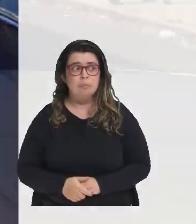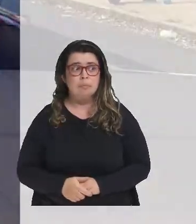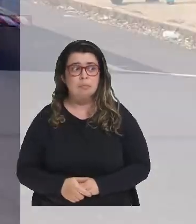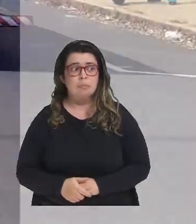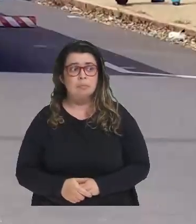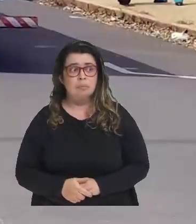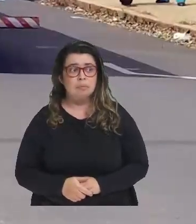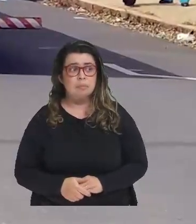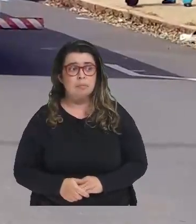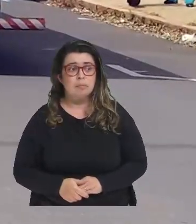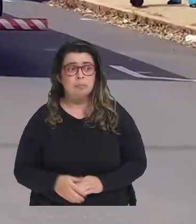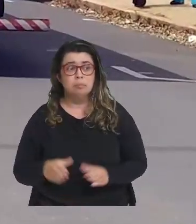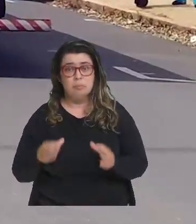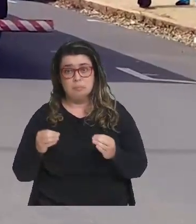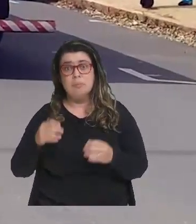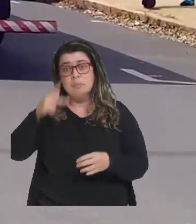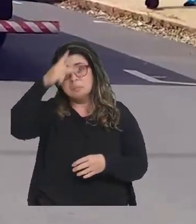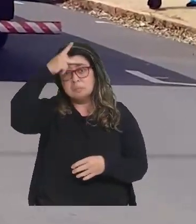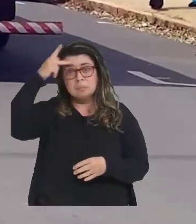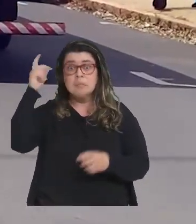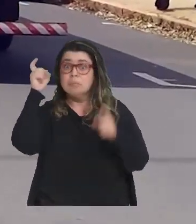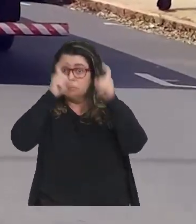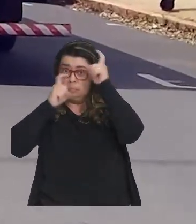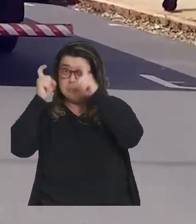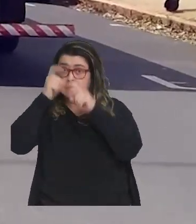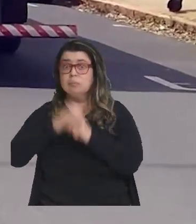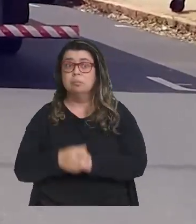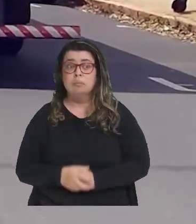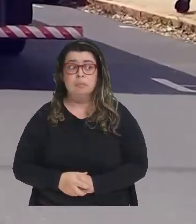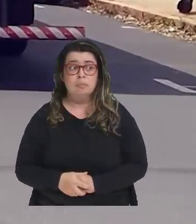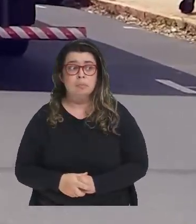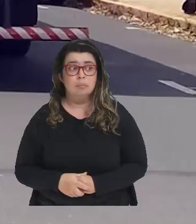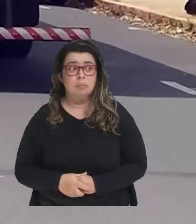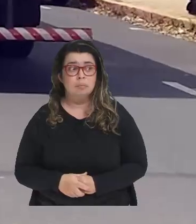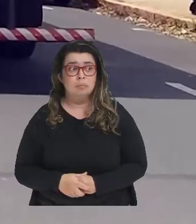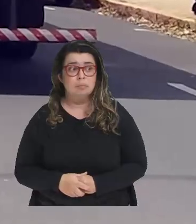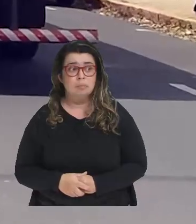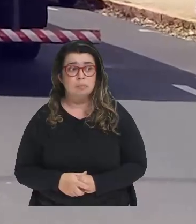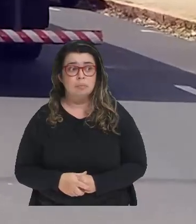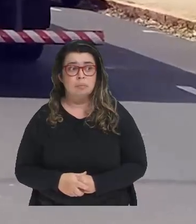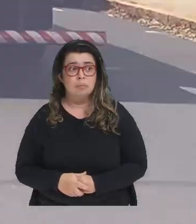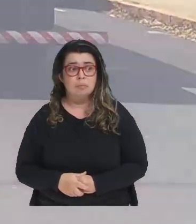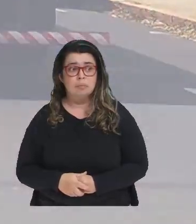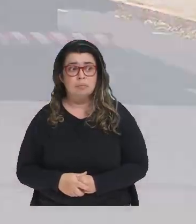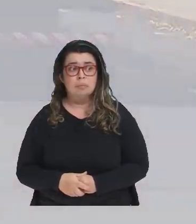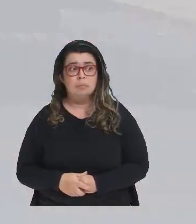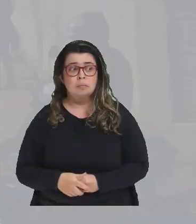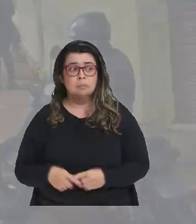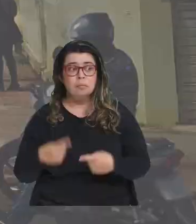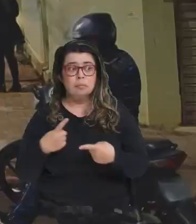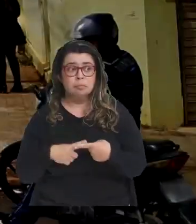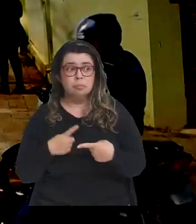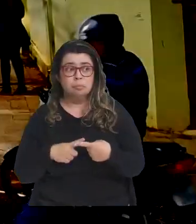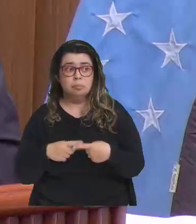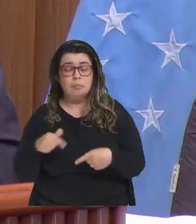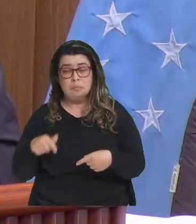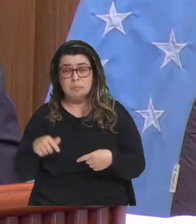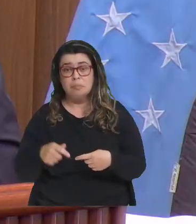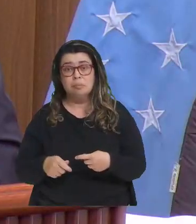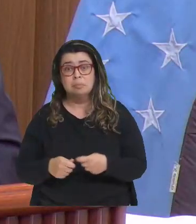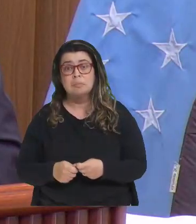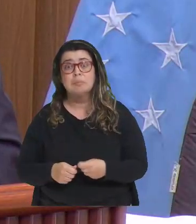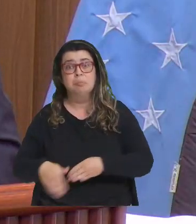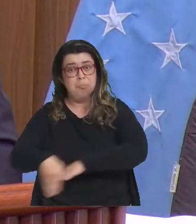Várias pessoas estão preocupadas e procurando solução, porque ali são vias de trânsito rápido ali, então